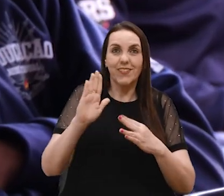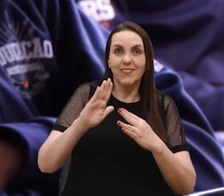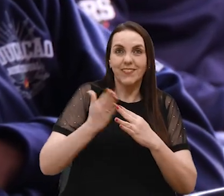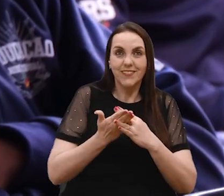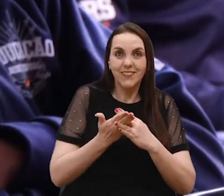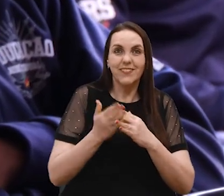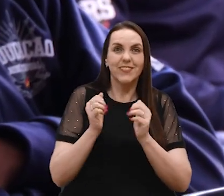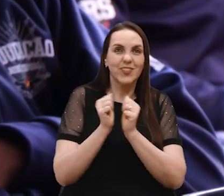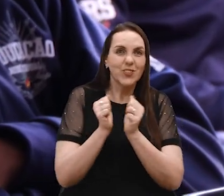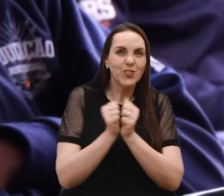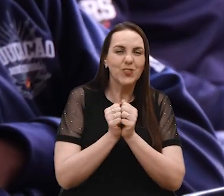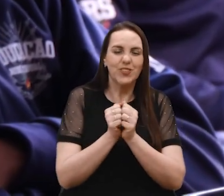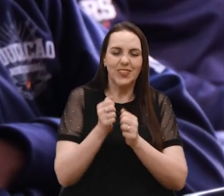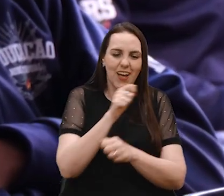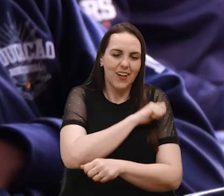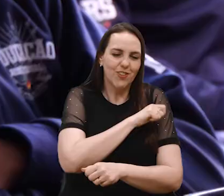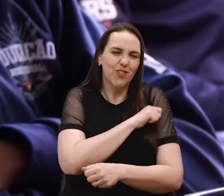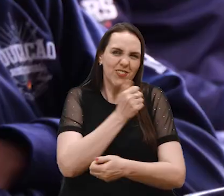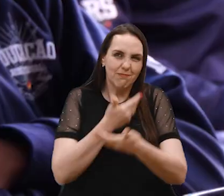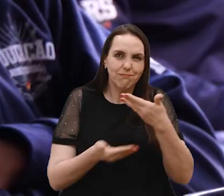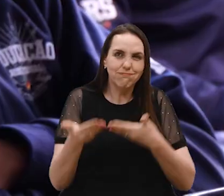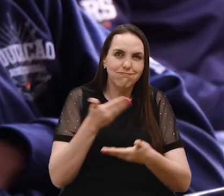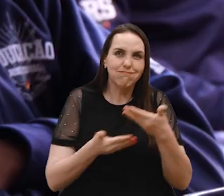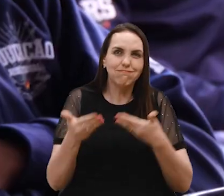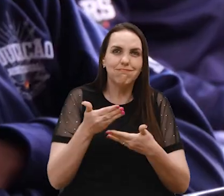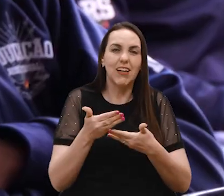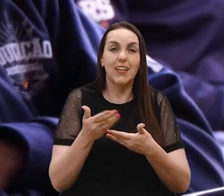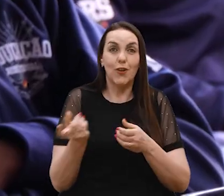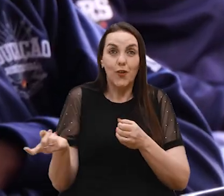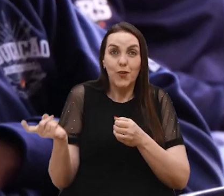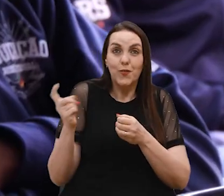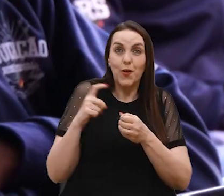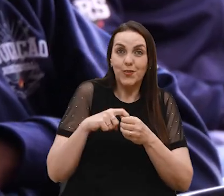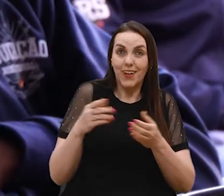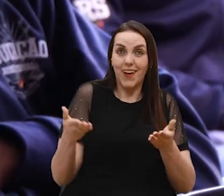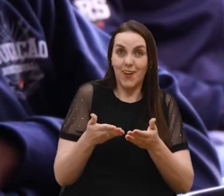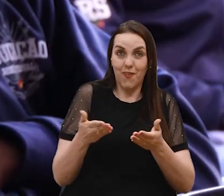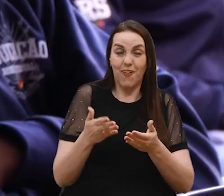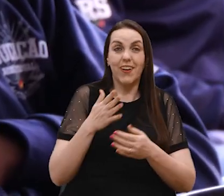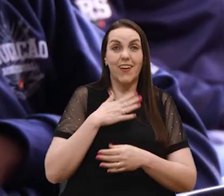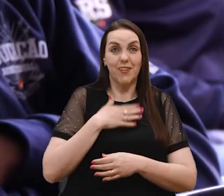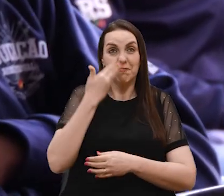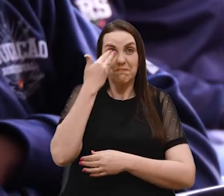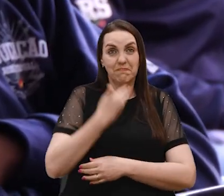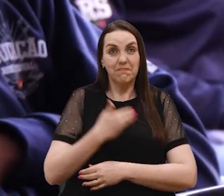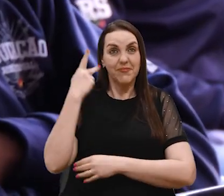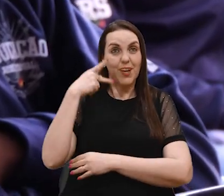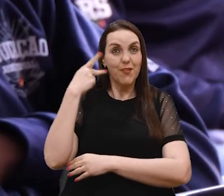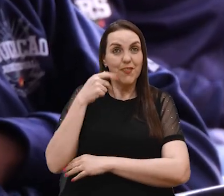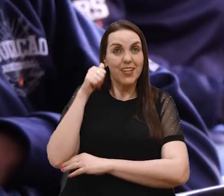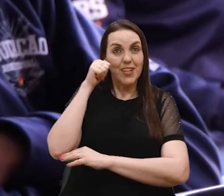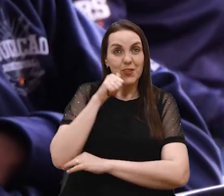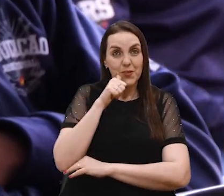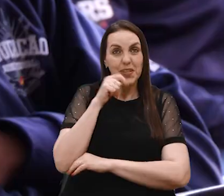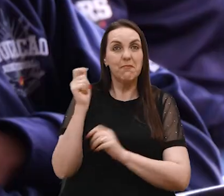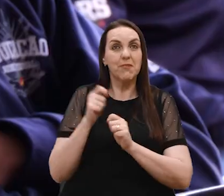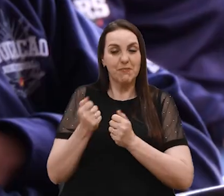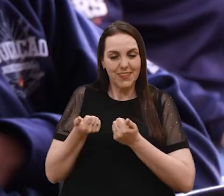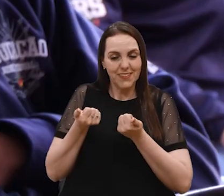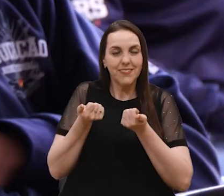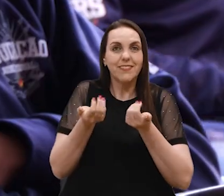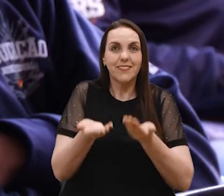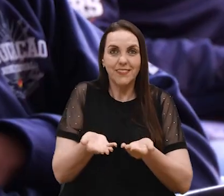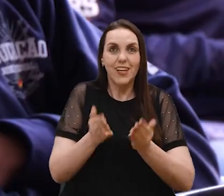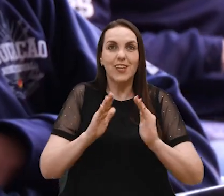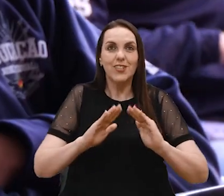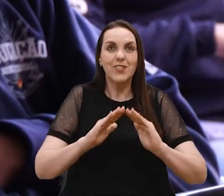no recreio, por perto, junto com os outros estudantes. Então, voltar, e agora voltar como vereadora, podendo trazer para